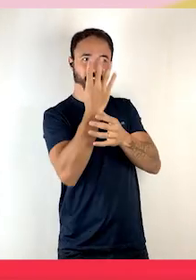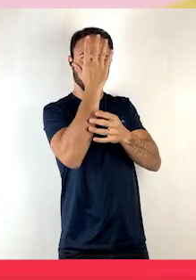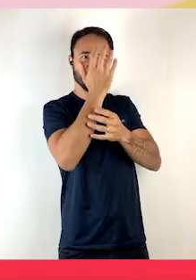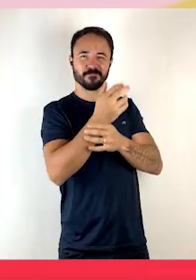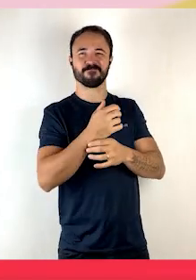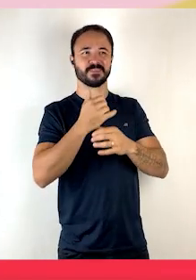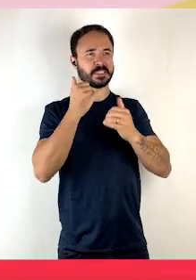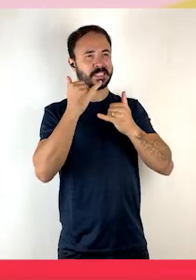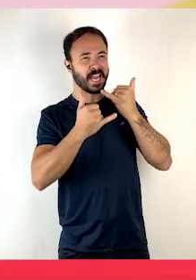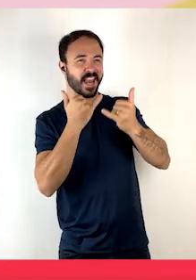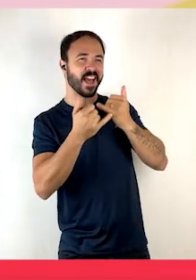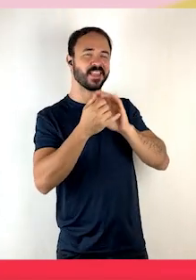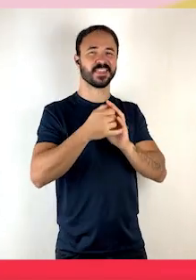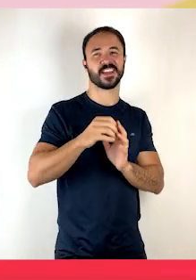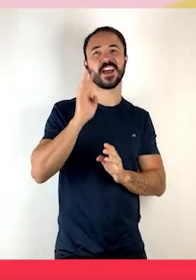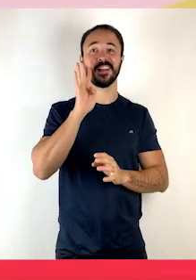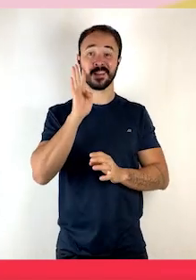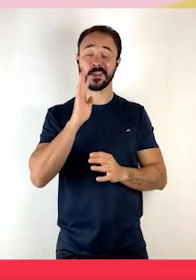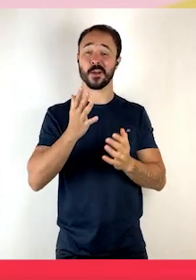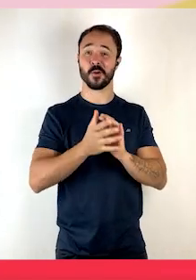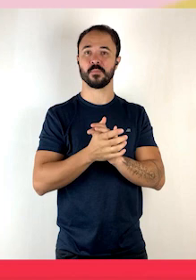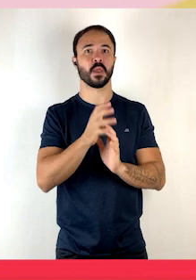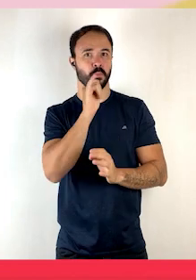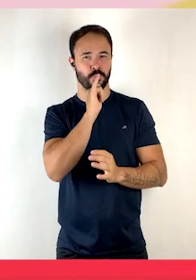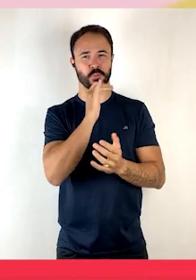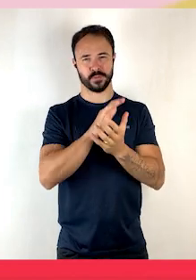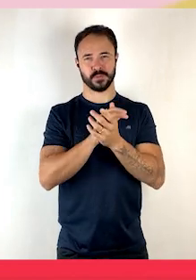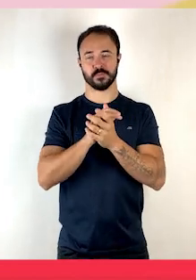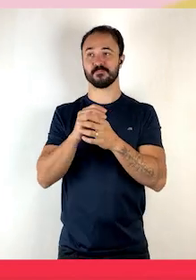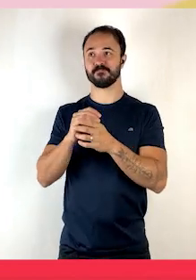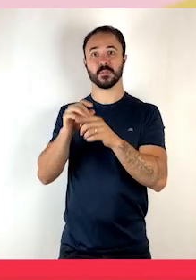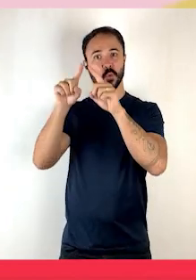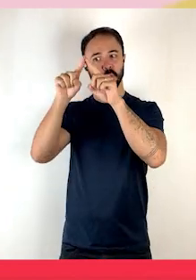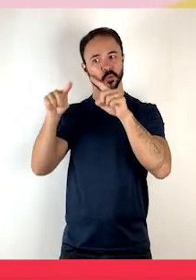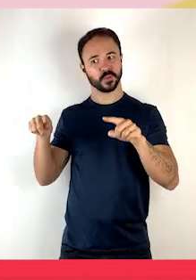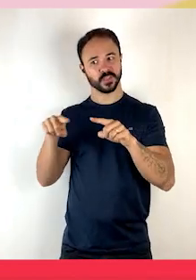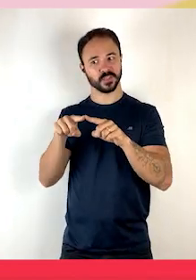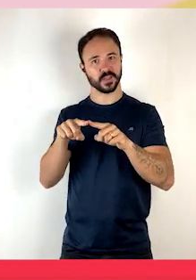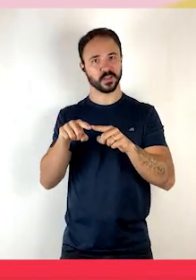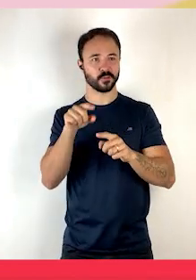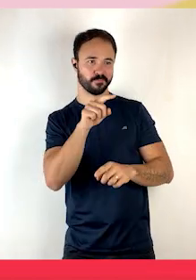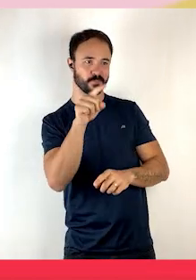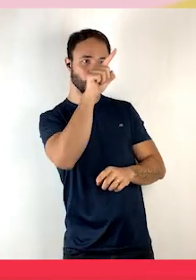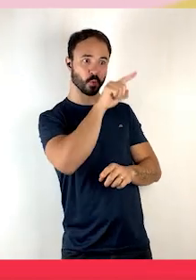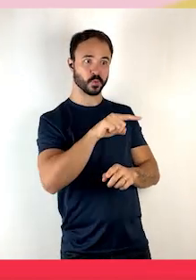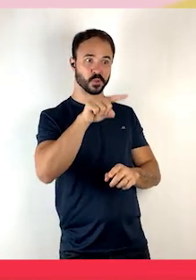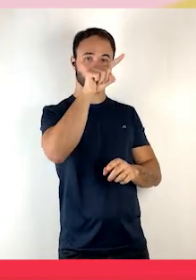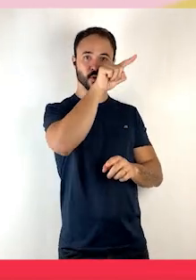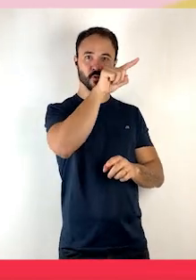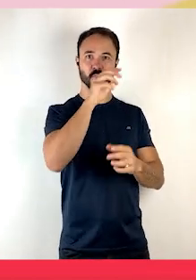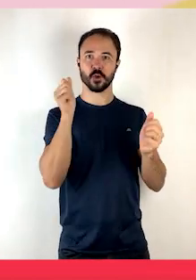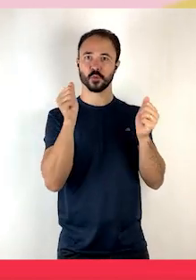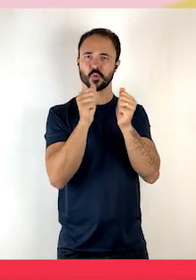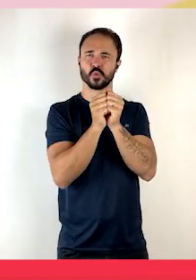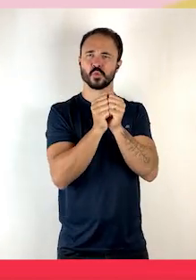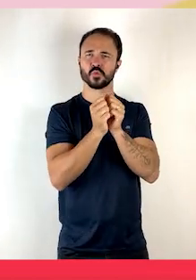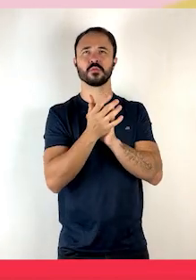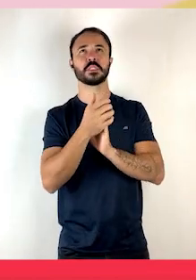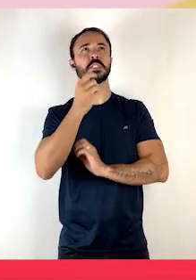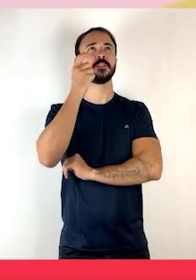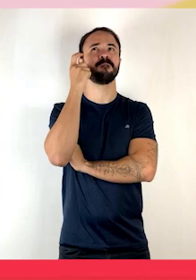coisas muito divertidas. Por exemplo, o triângulo e o círculo juntos podem